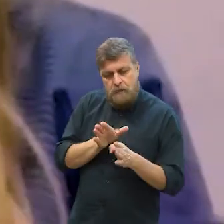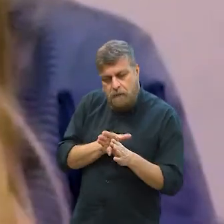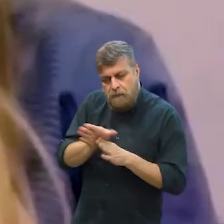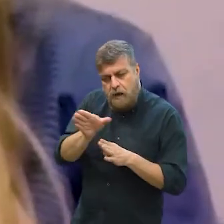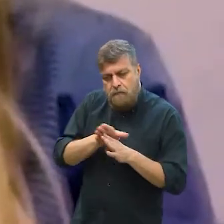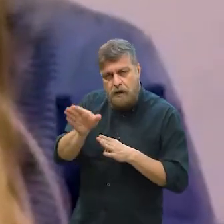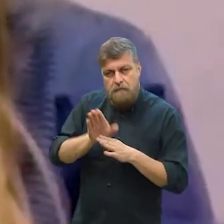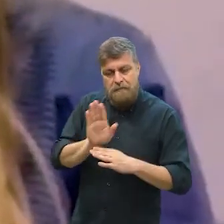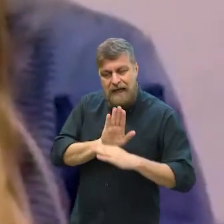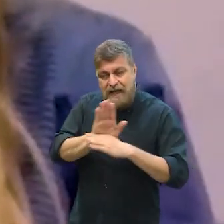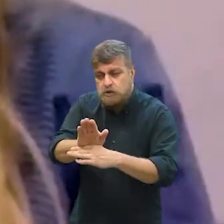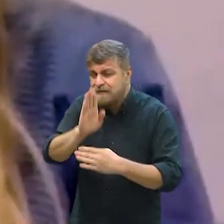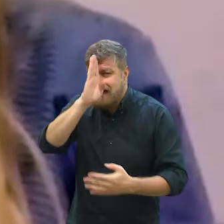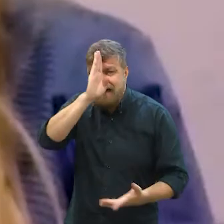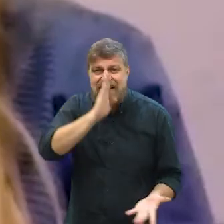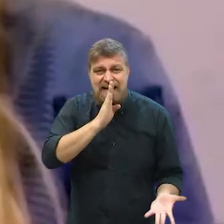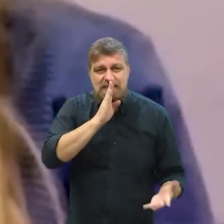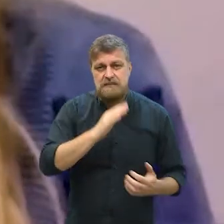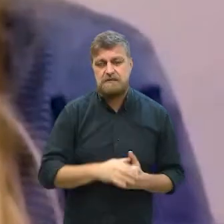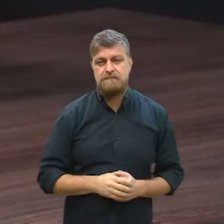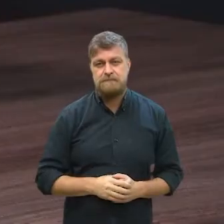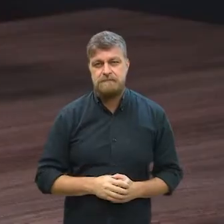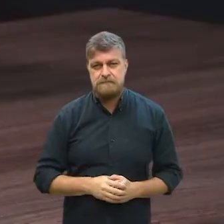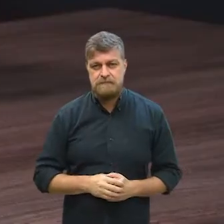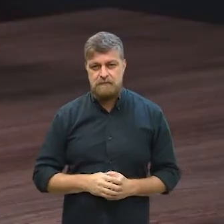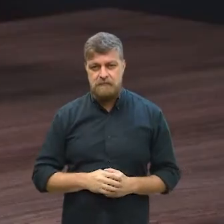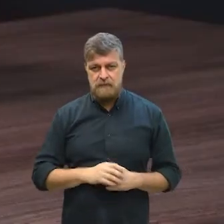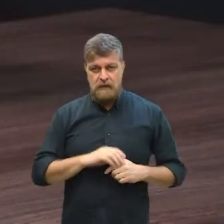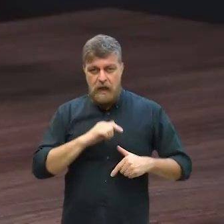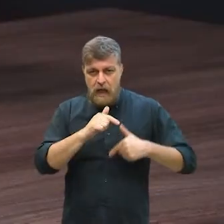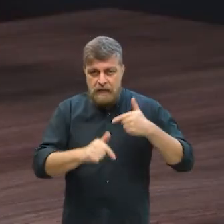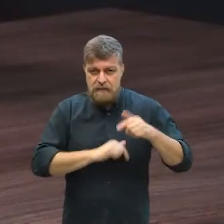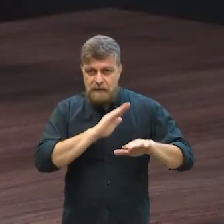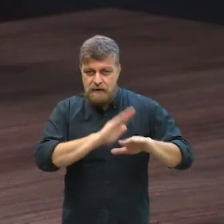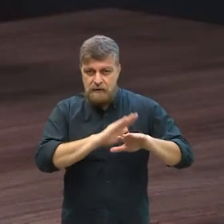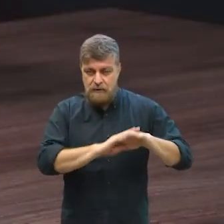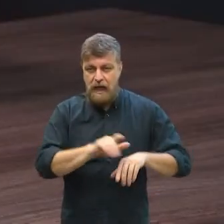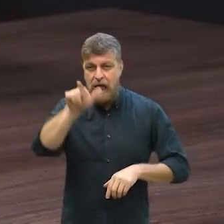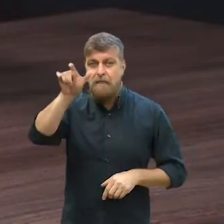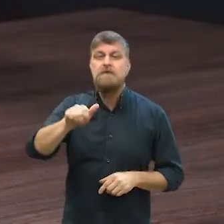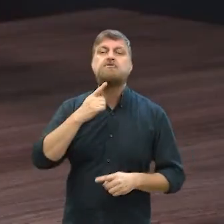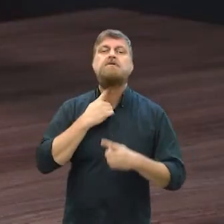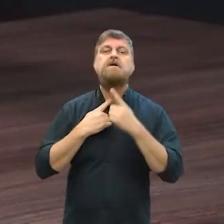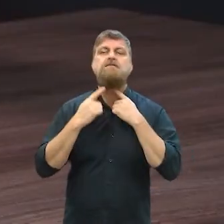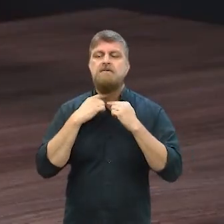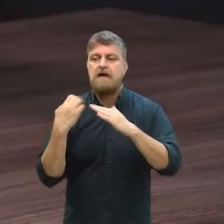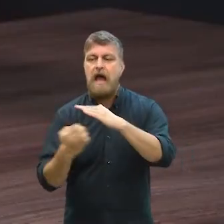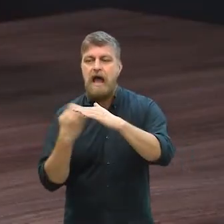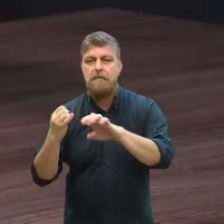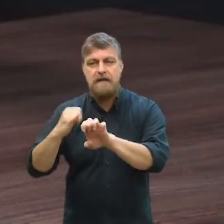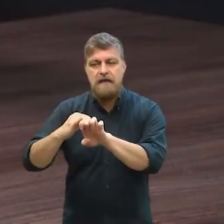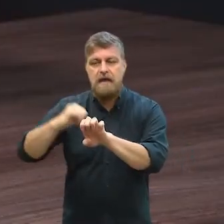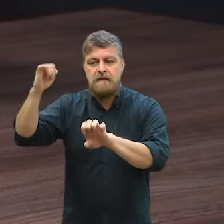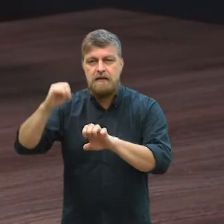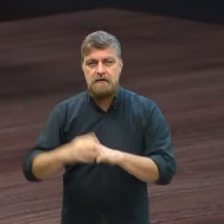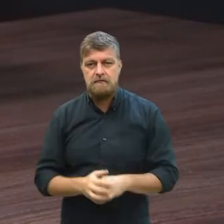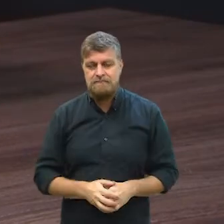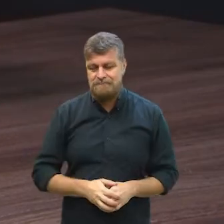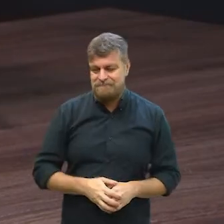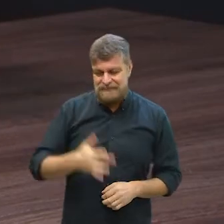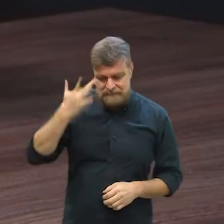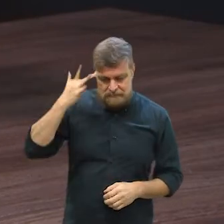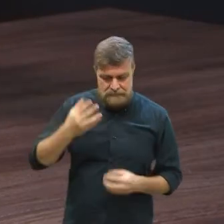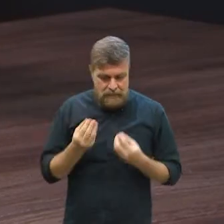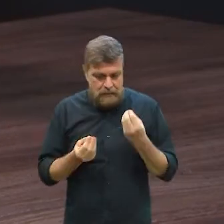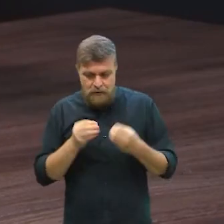disposição para realizar esses serviços gratuitamente. E esse serviço para quem quer abrir o seu negócio, mas ainda